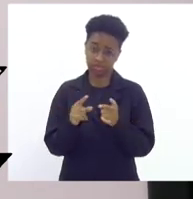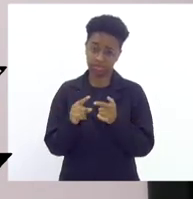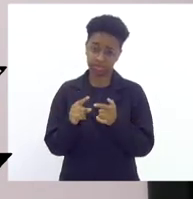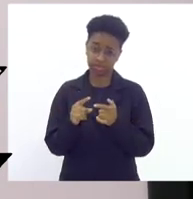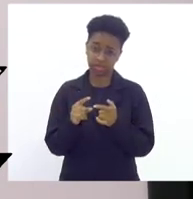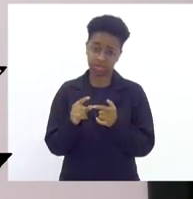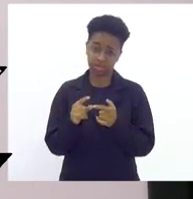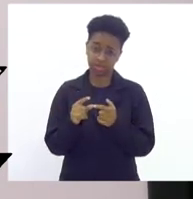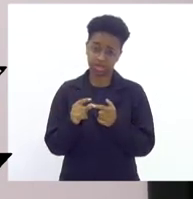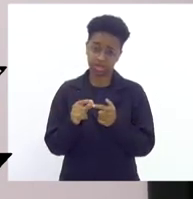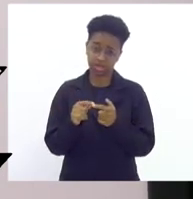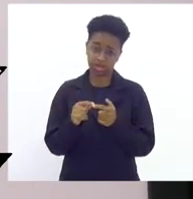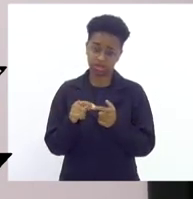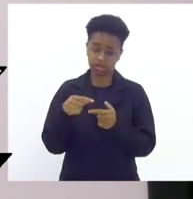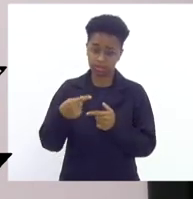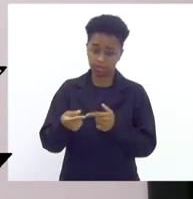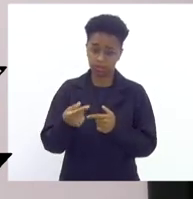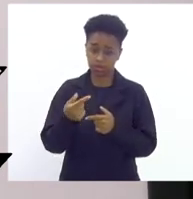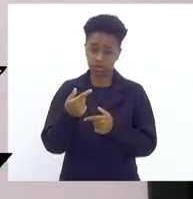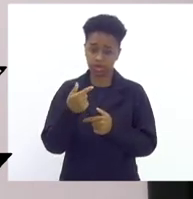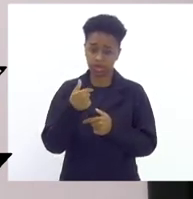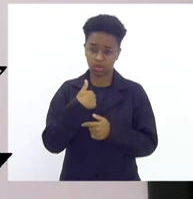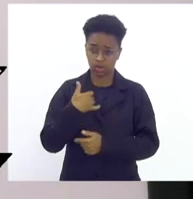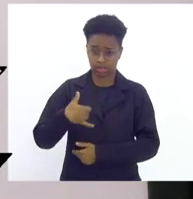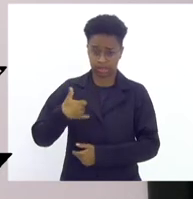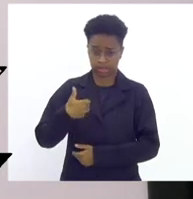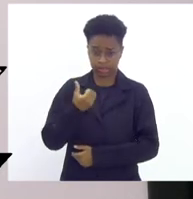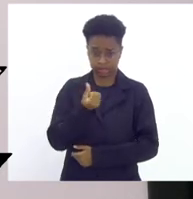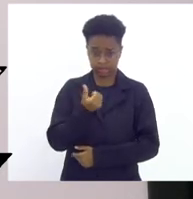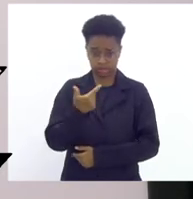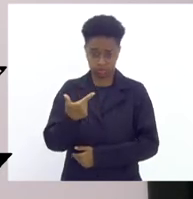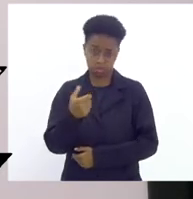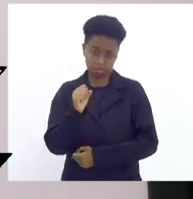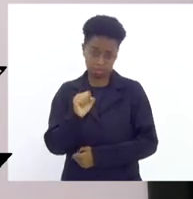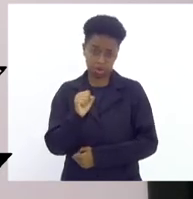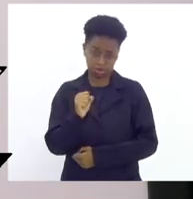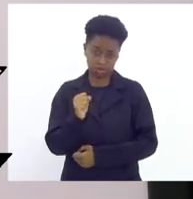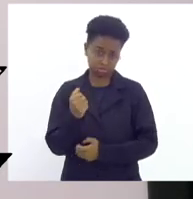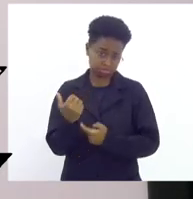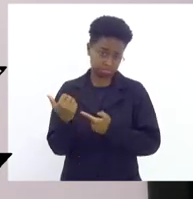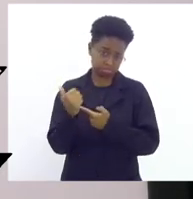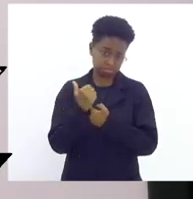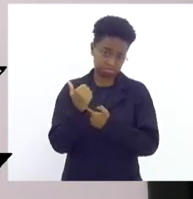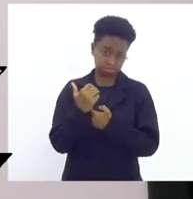boi boi para de repente tem como você senta aí Ah não pode receber